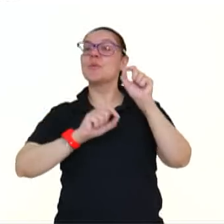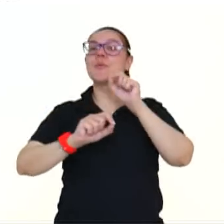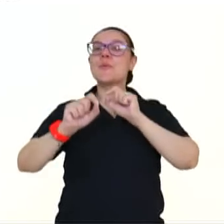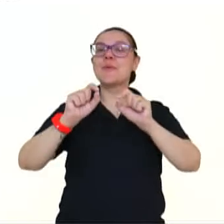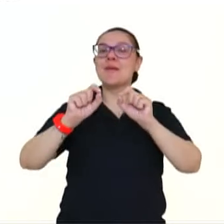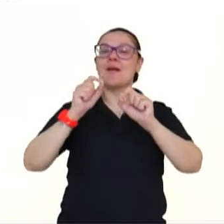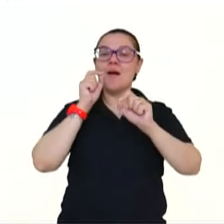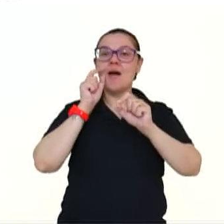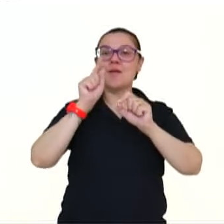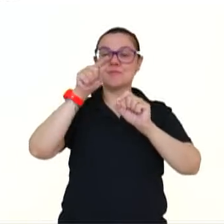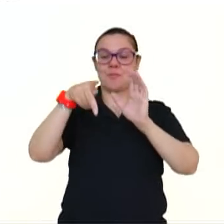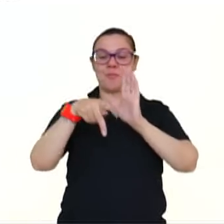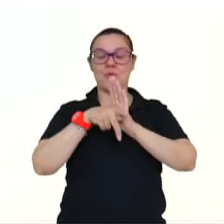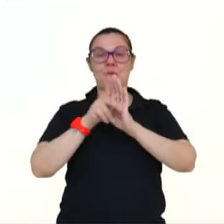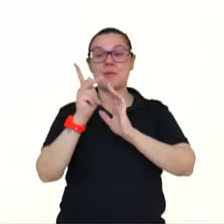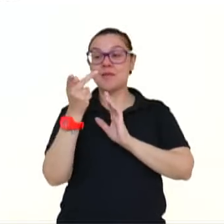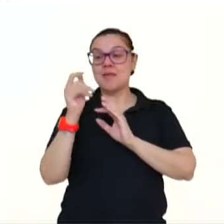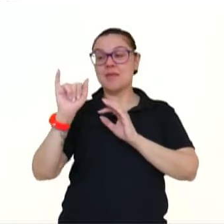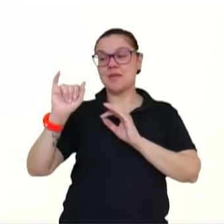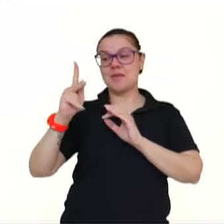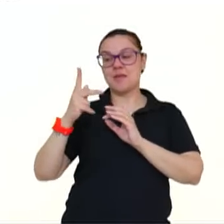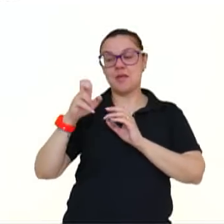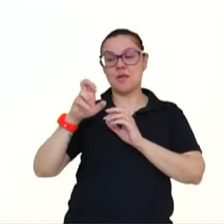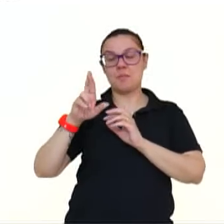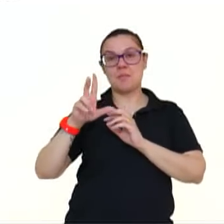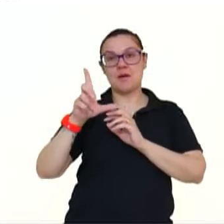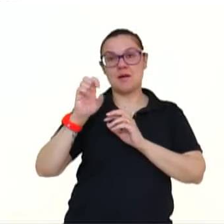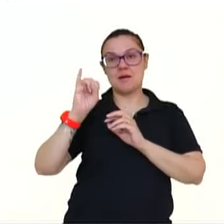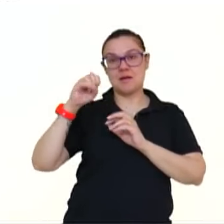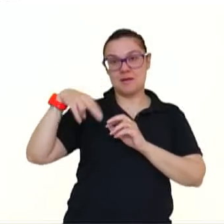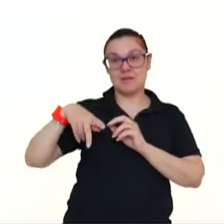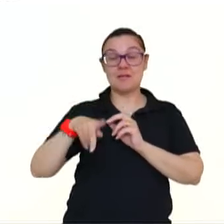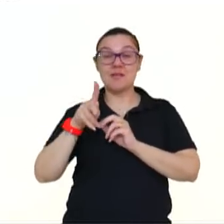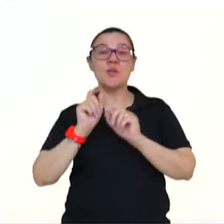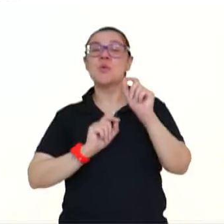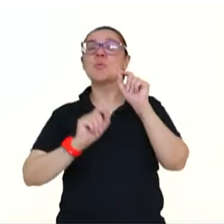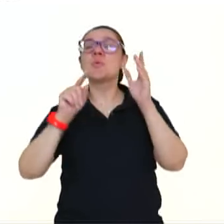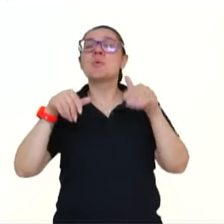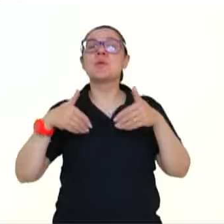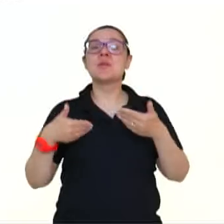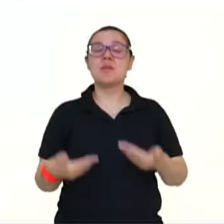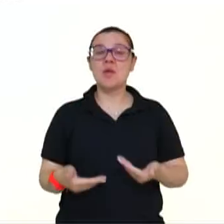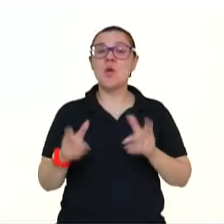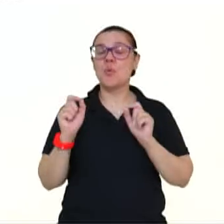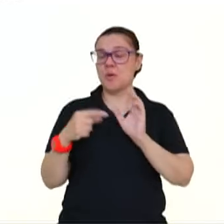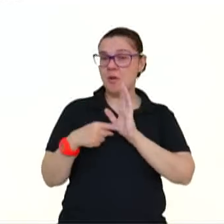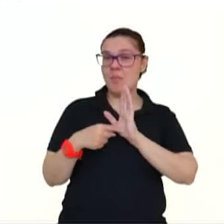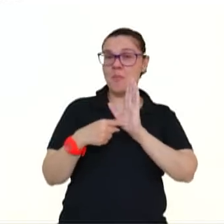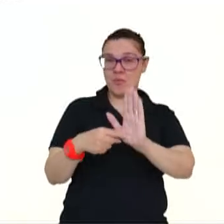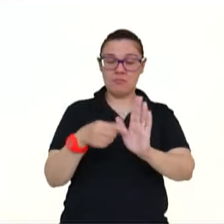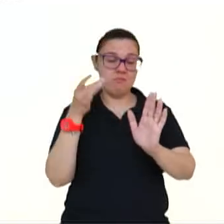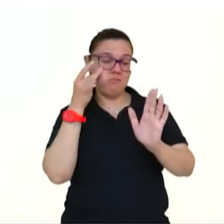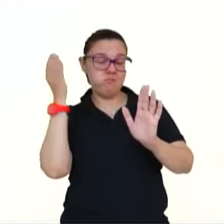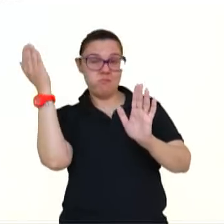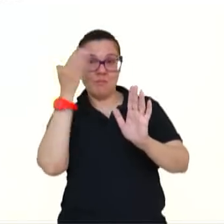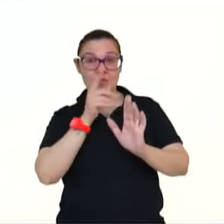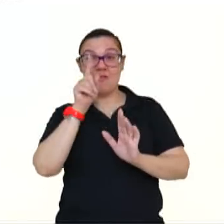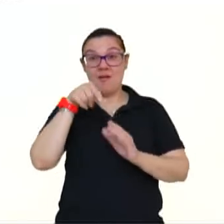destaque trata-se de um hiperlink. O que é hiperlink? O que pode indicar que se trata de